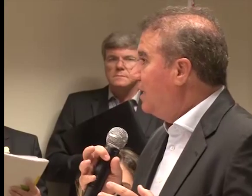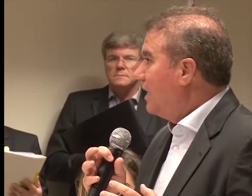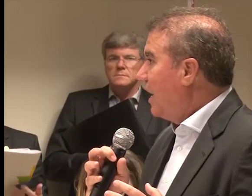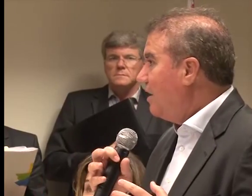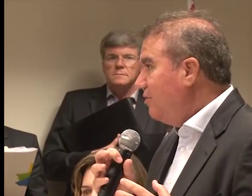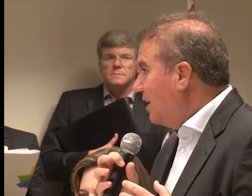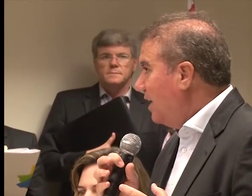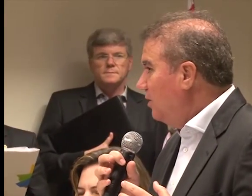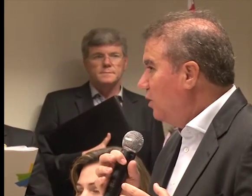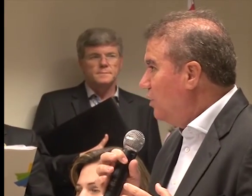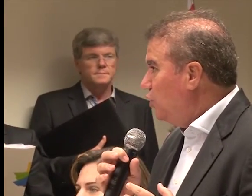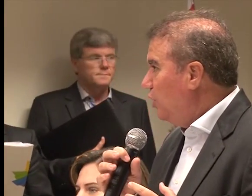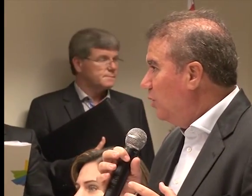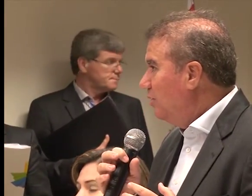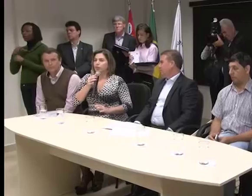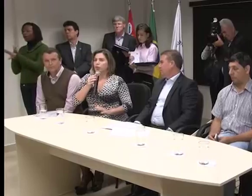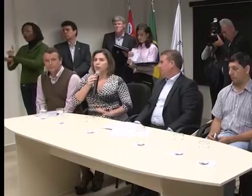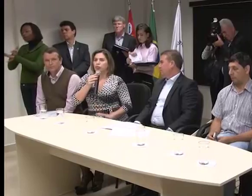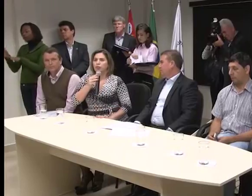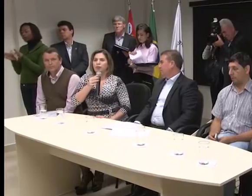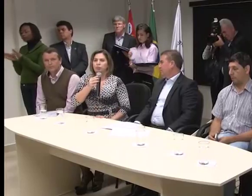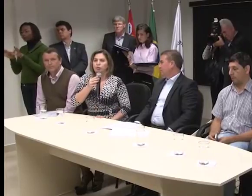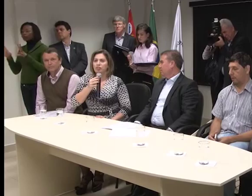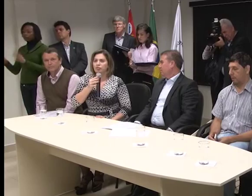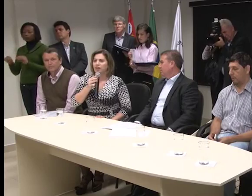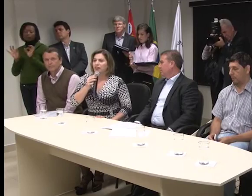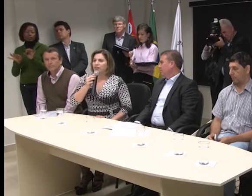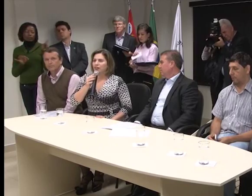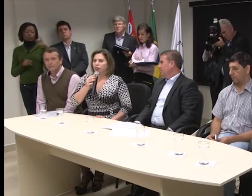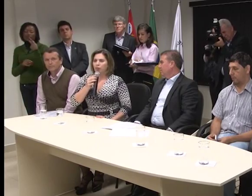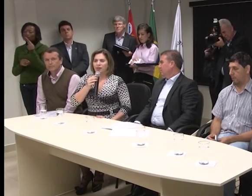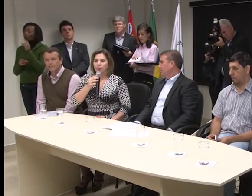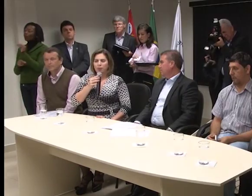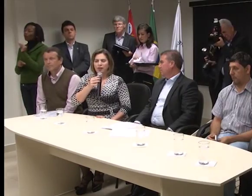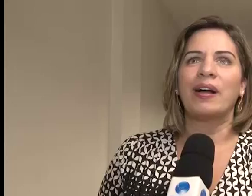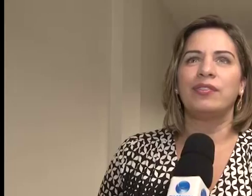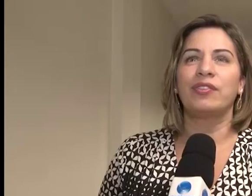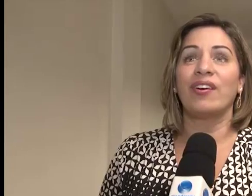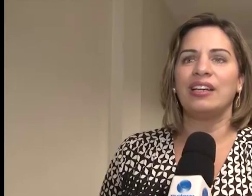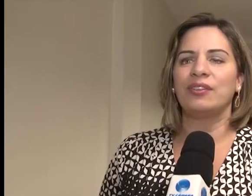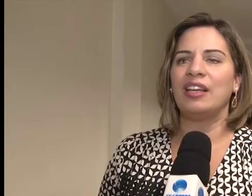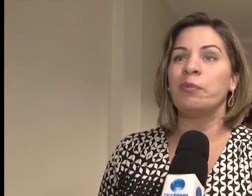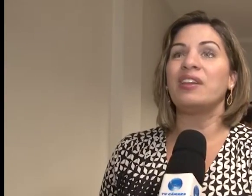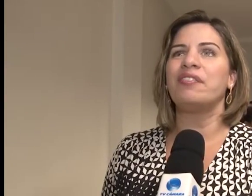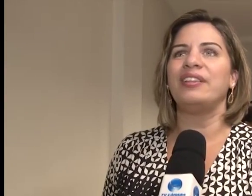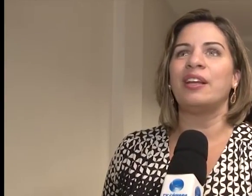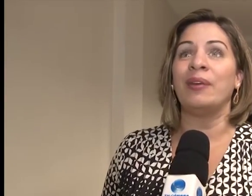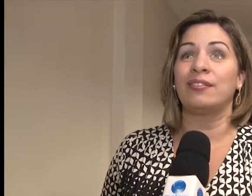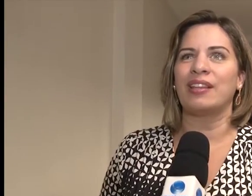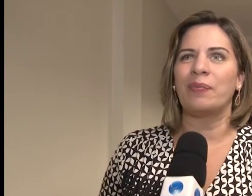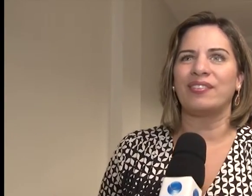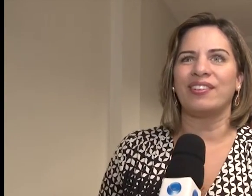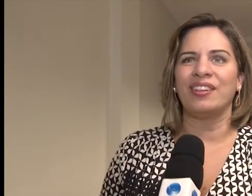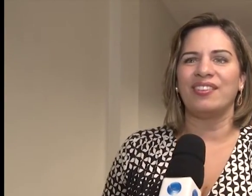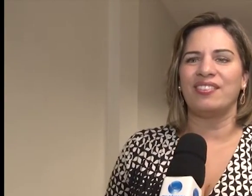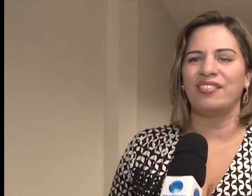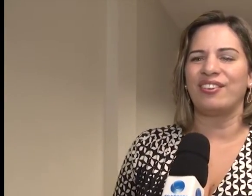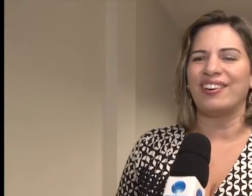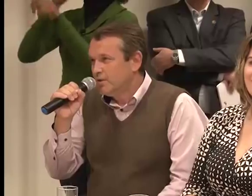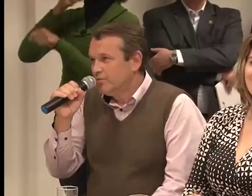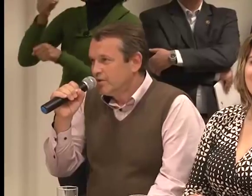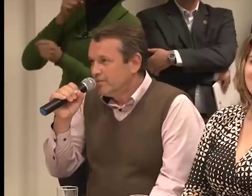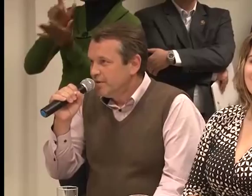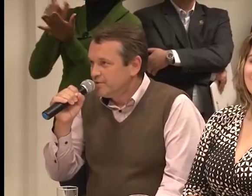9, pelo prefeito Jonas Donizete e pela secretária municipal dos Direitos da Pessoa com Deficiência e Mobilidade Reduzida, Emanuele